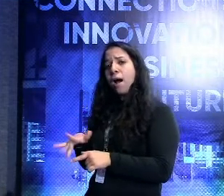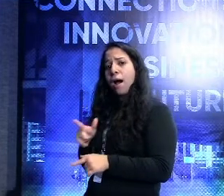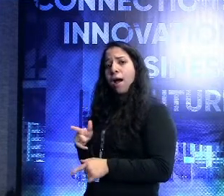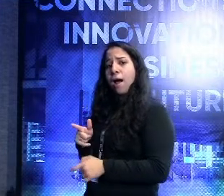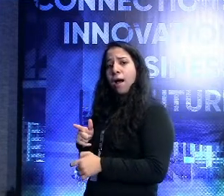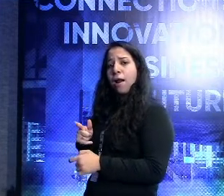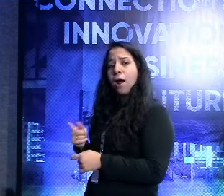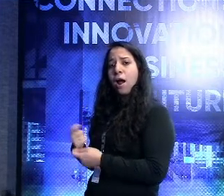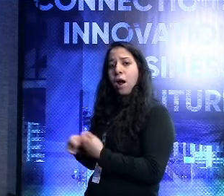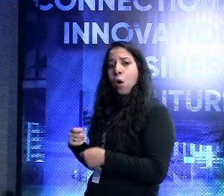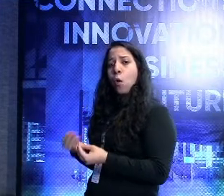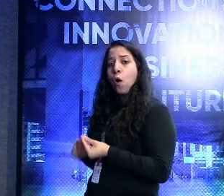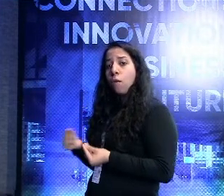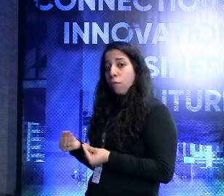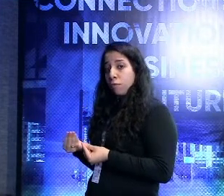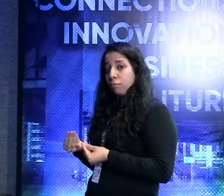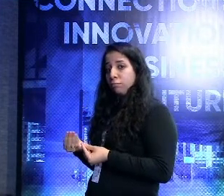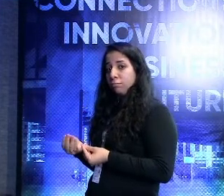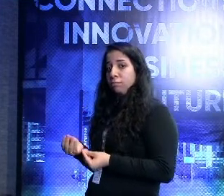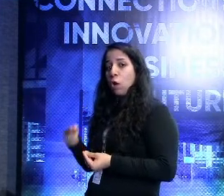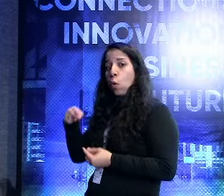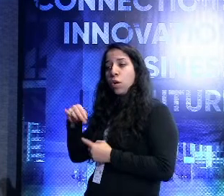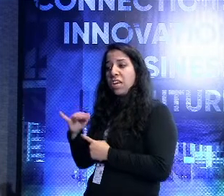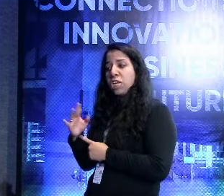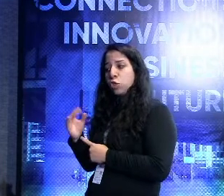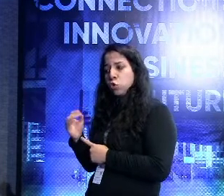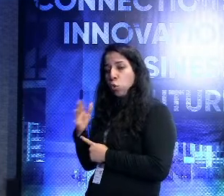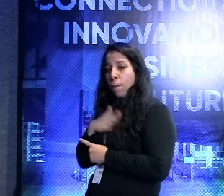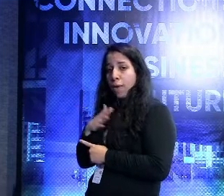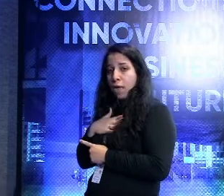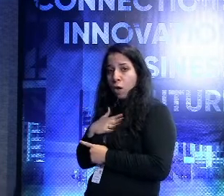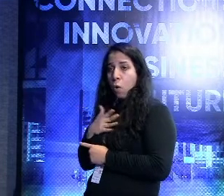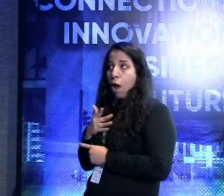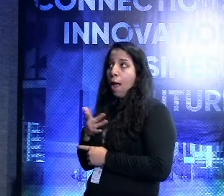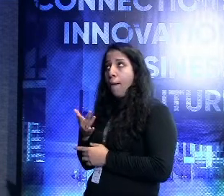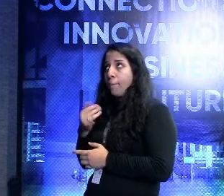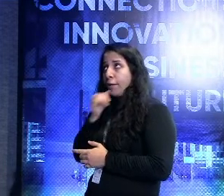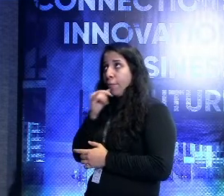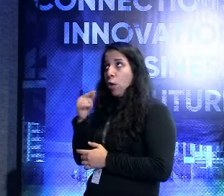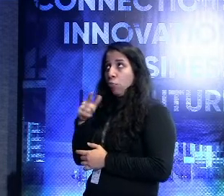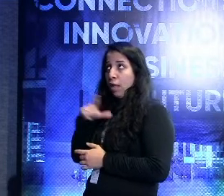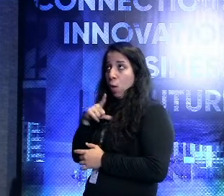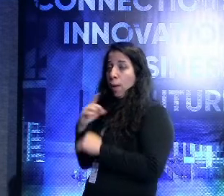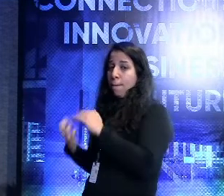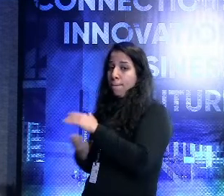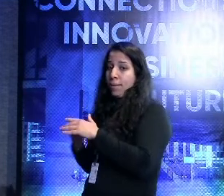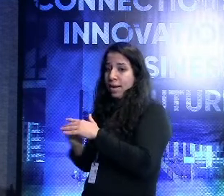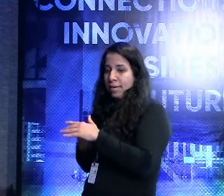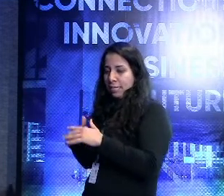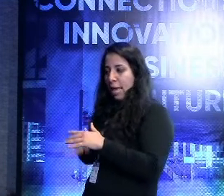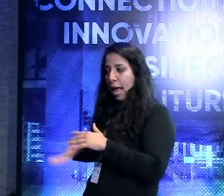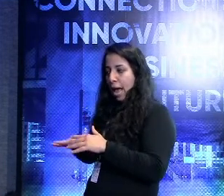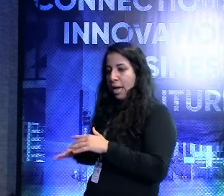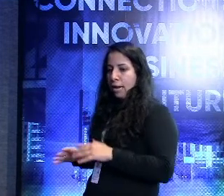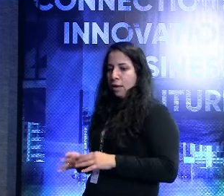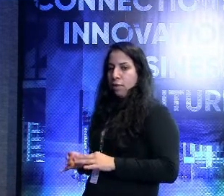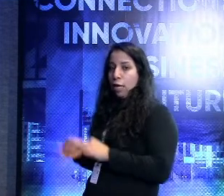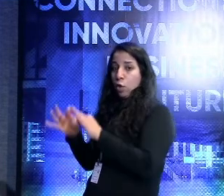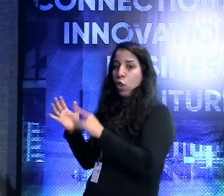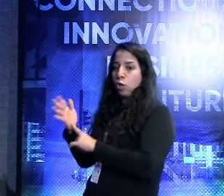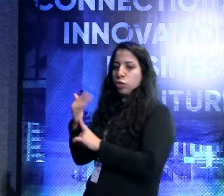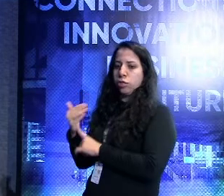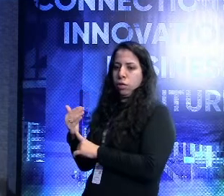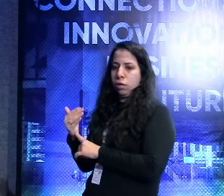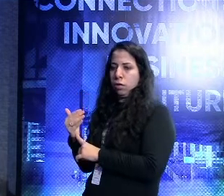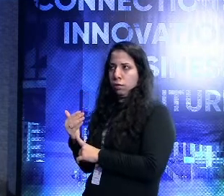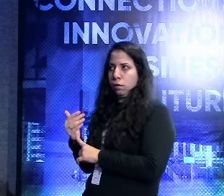então, eu tenho, por exemplo, uma empresa na área da tecnologia, na área de finanças, na área bancária, que seja. Eu preciso saber como